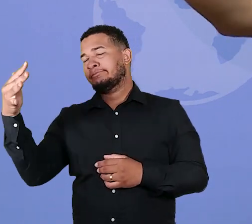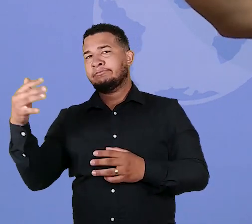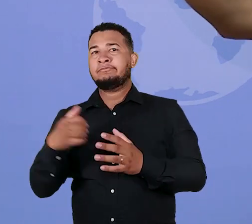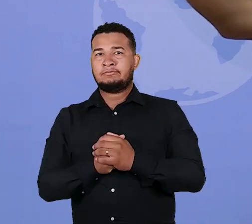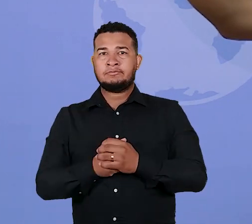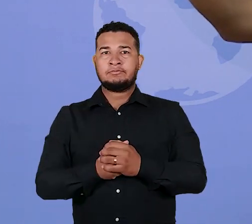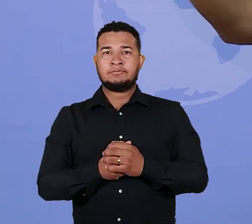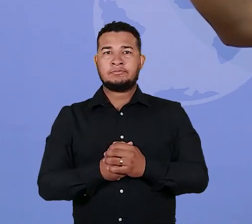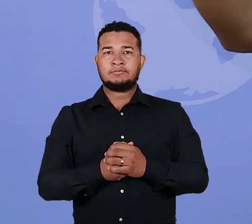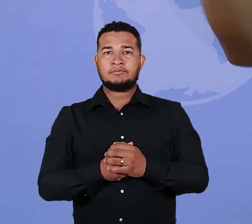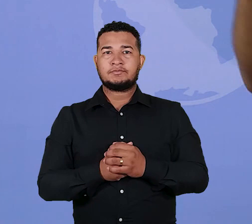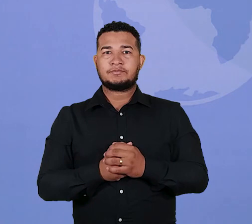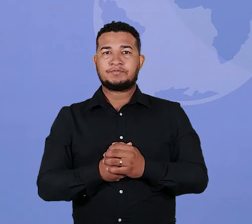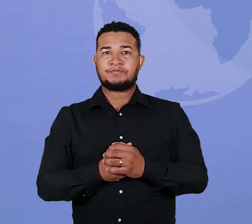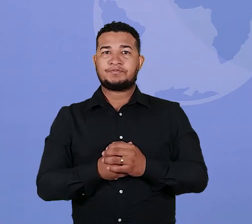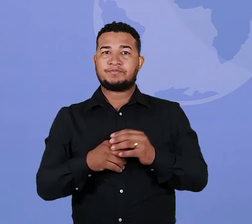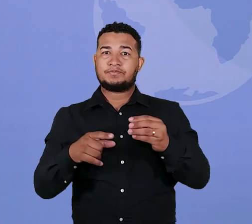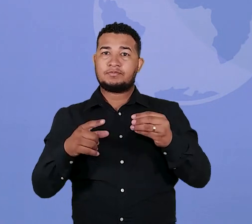Vai para o infinito.